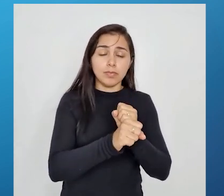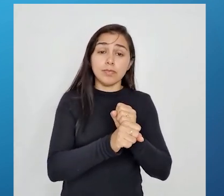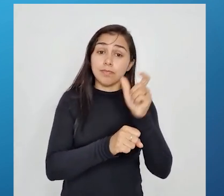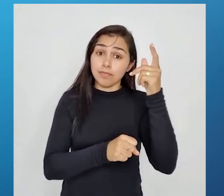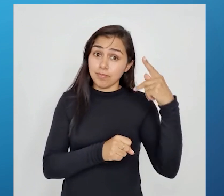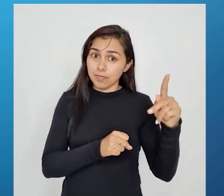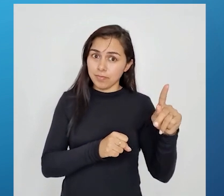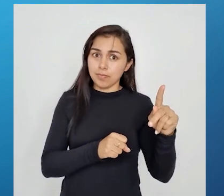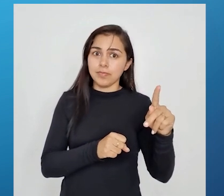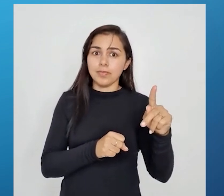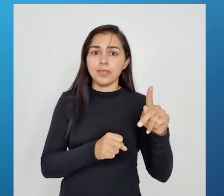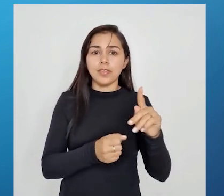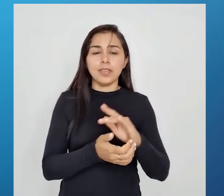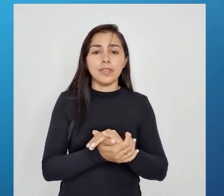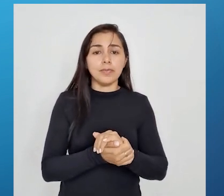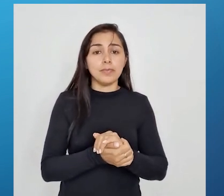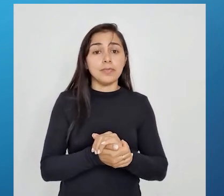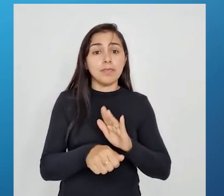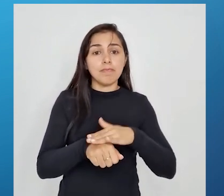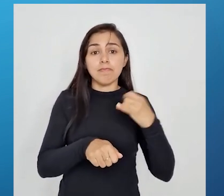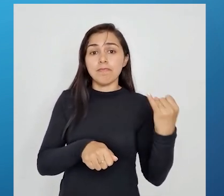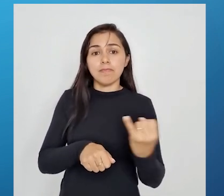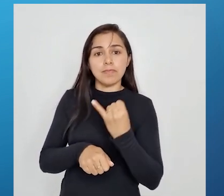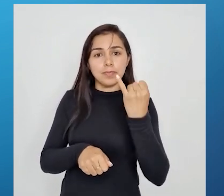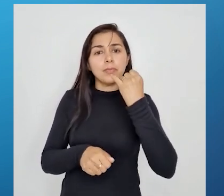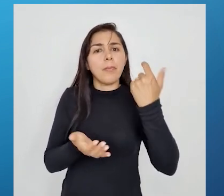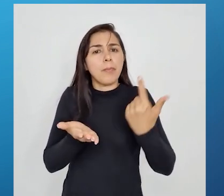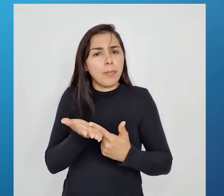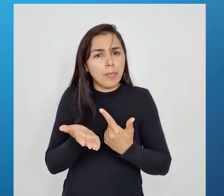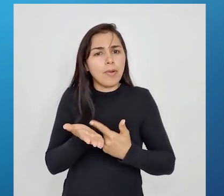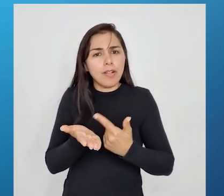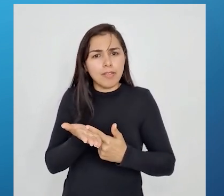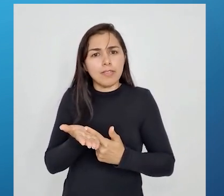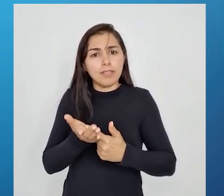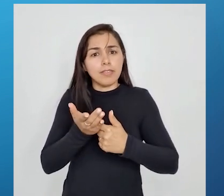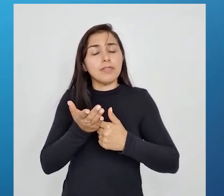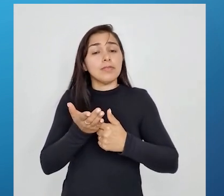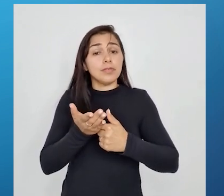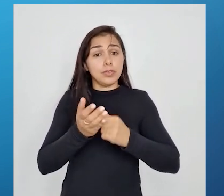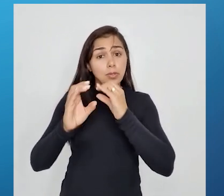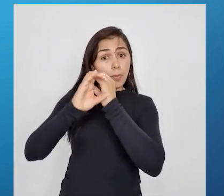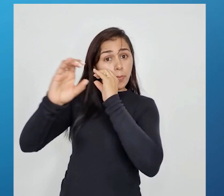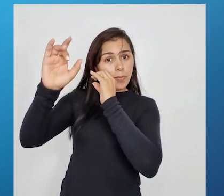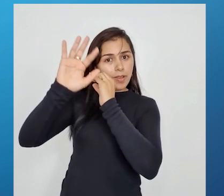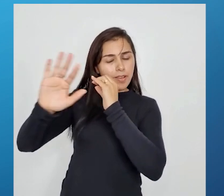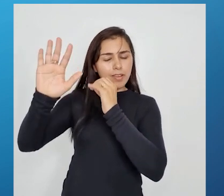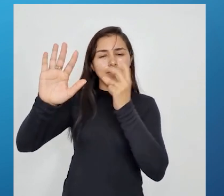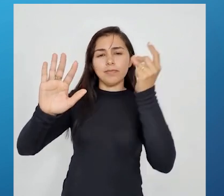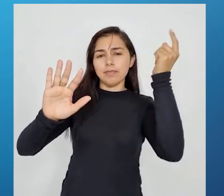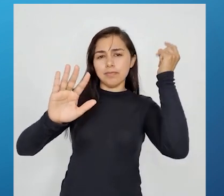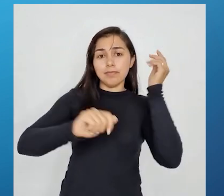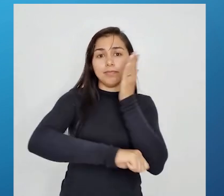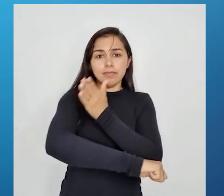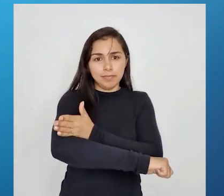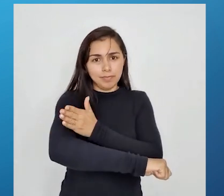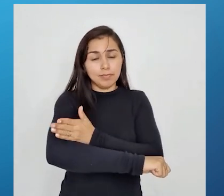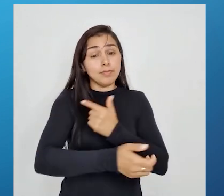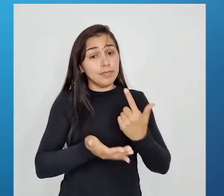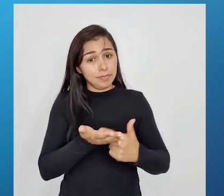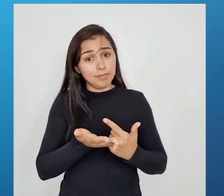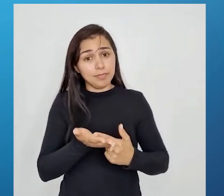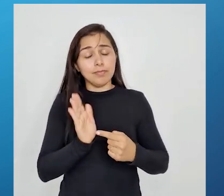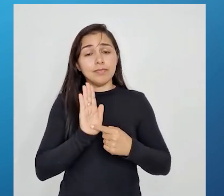influente e significativo compêndio da astronomia da antiguidade, né? Que é esse livro